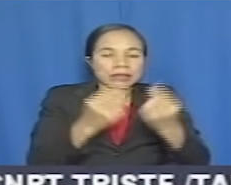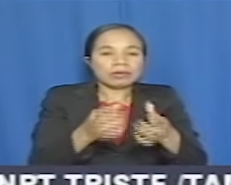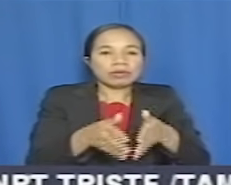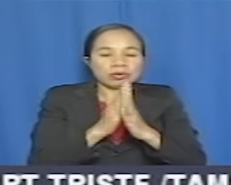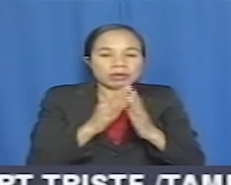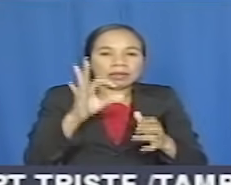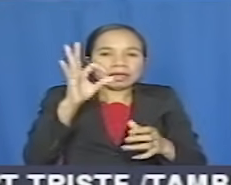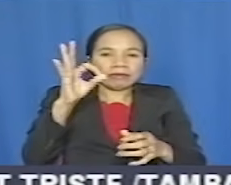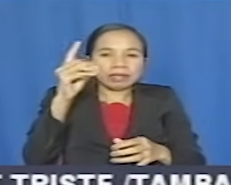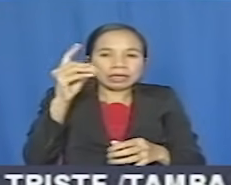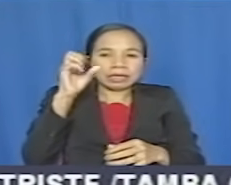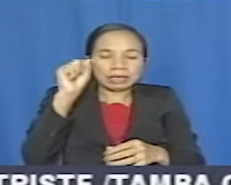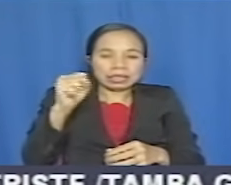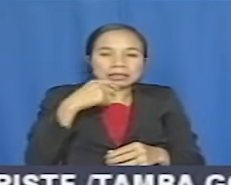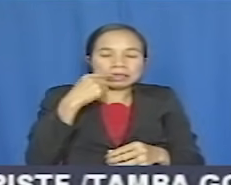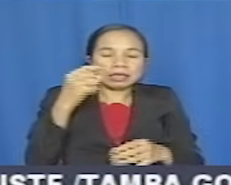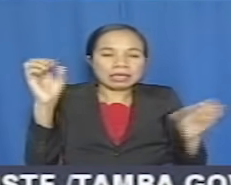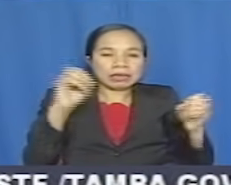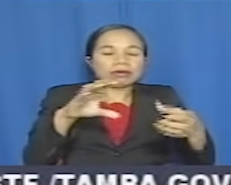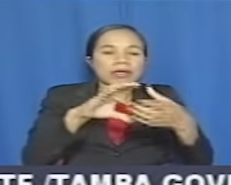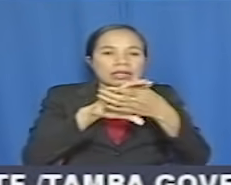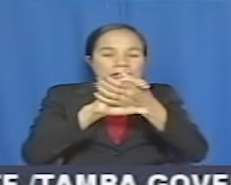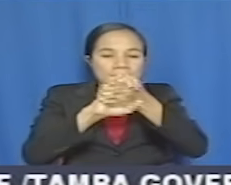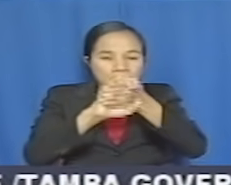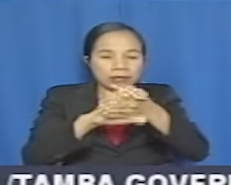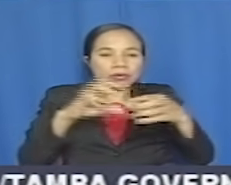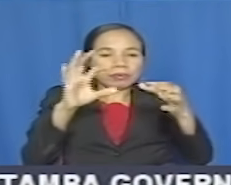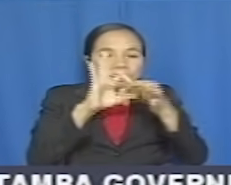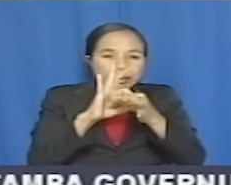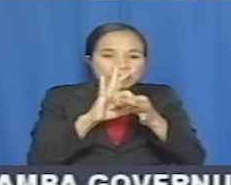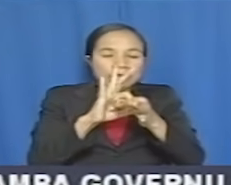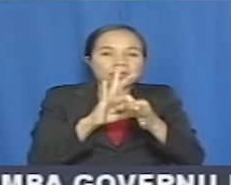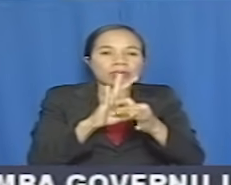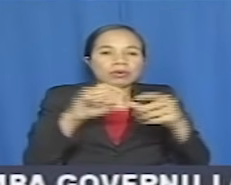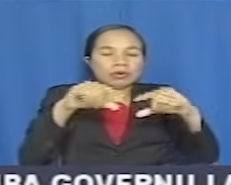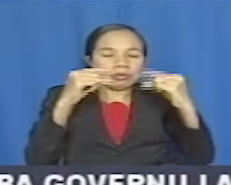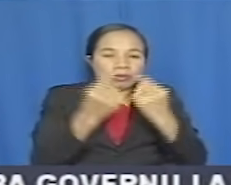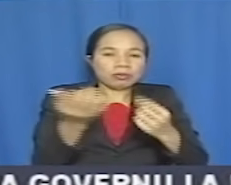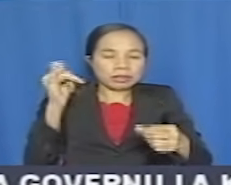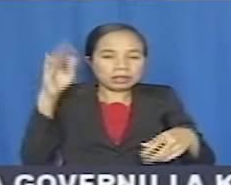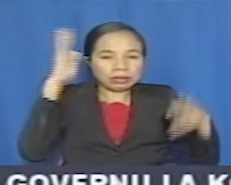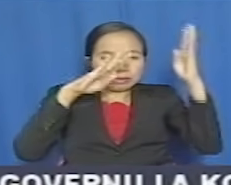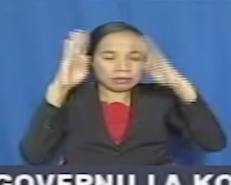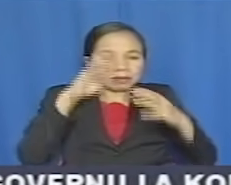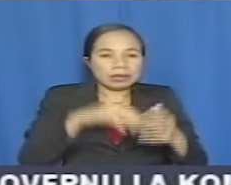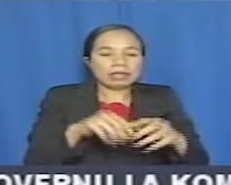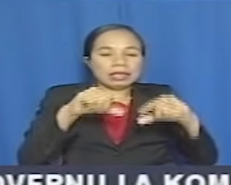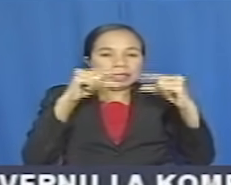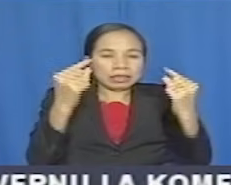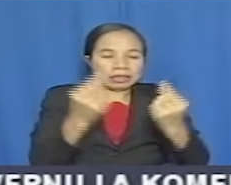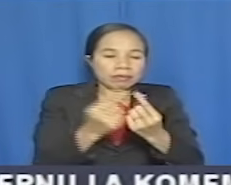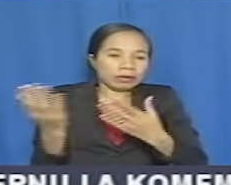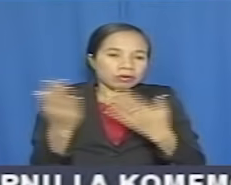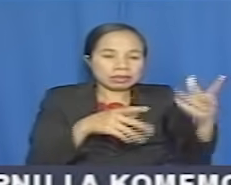FDS hatankatak, la cohidame o membro arte marciais sira, nebe halo problema. Afoi ne equipa conjunta